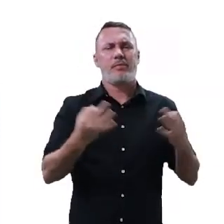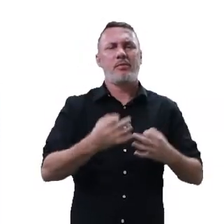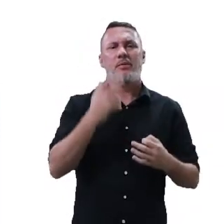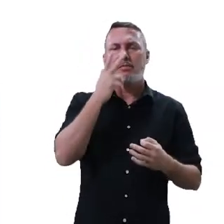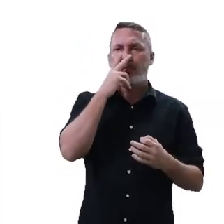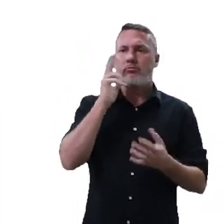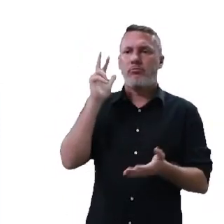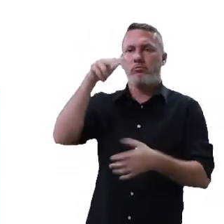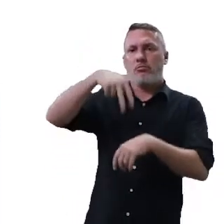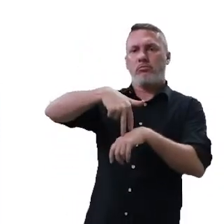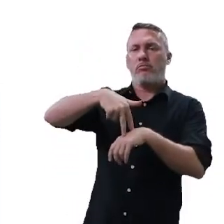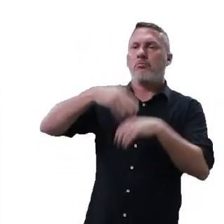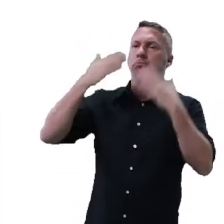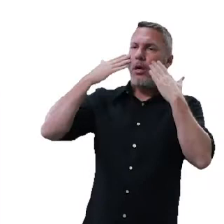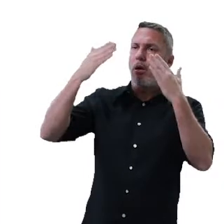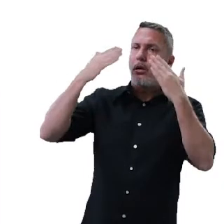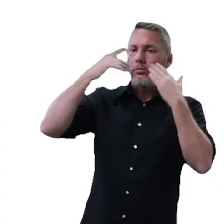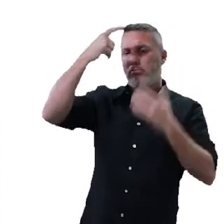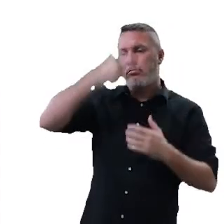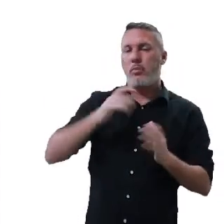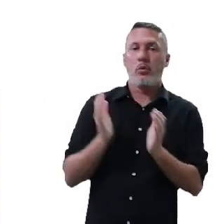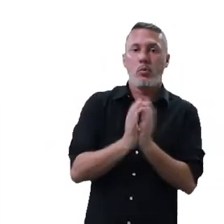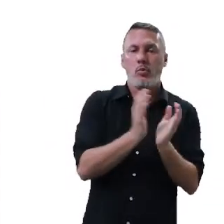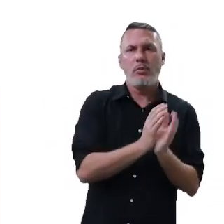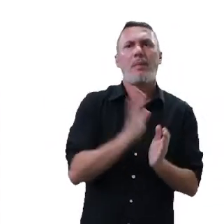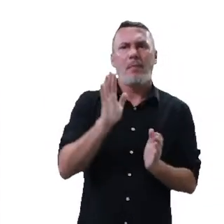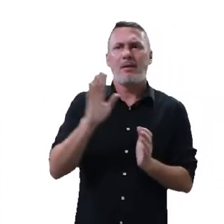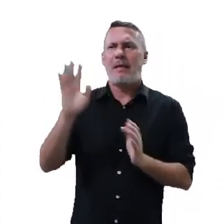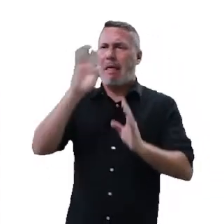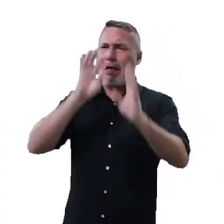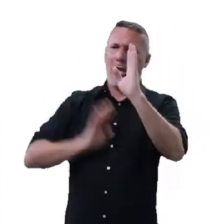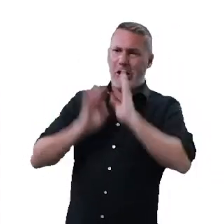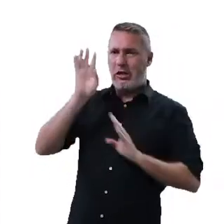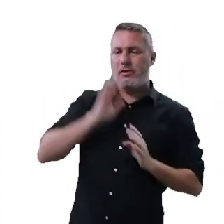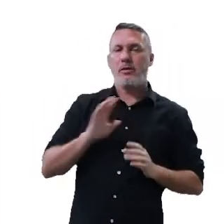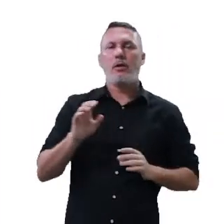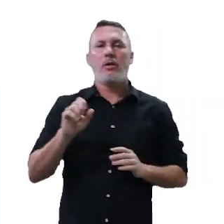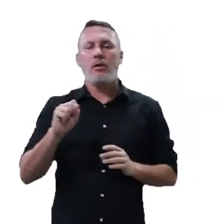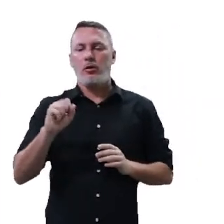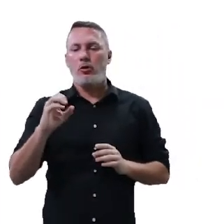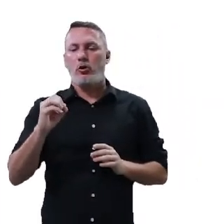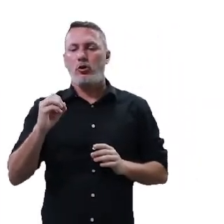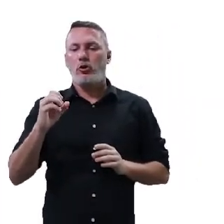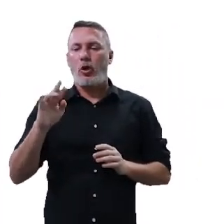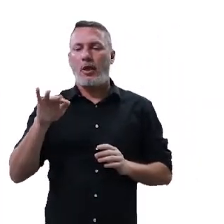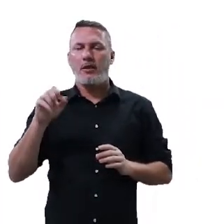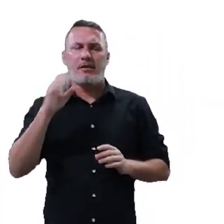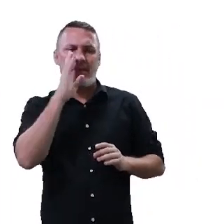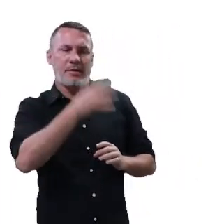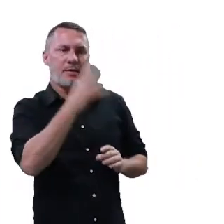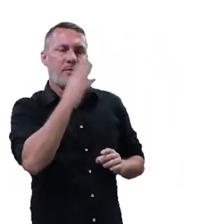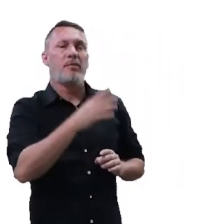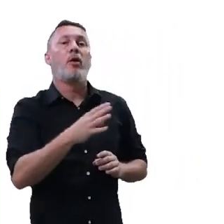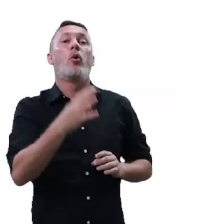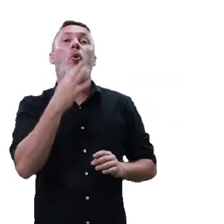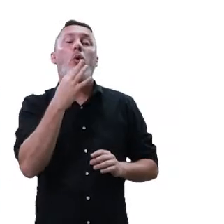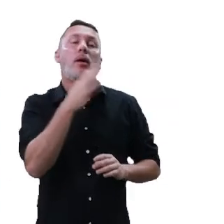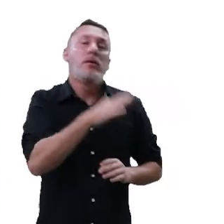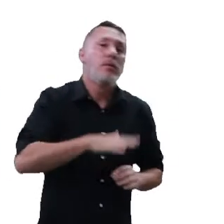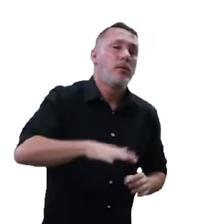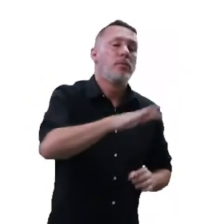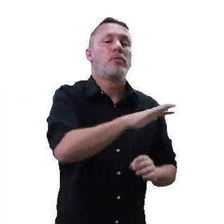cidades e ensinavam sua arte em troca de pagamento. Eles foram duramente criticados por Sócrates e são